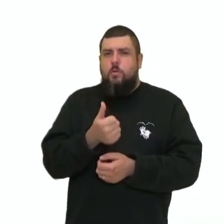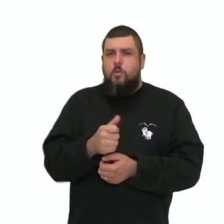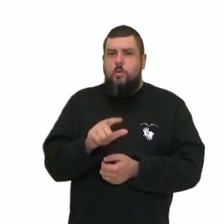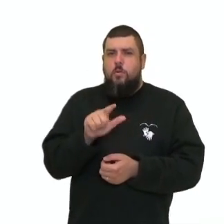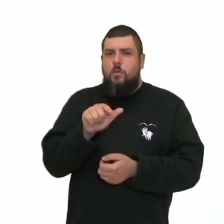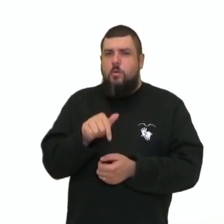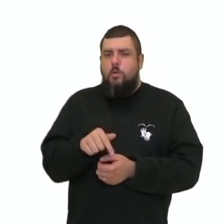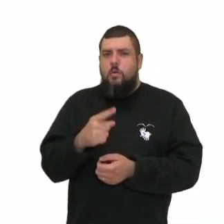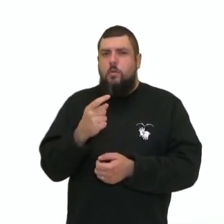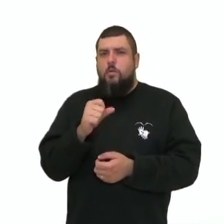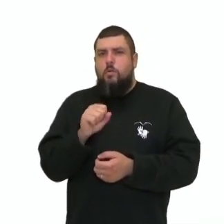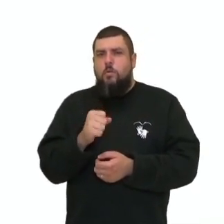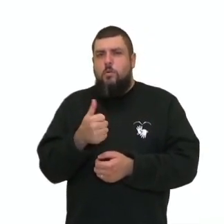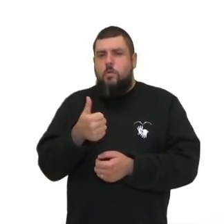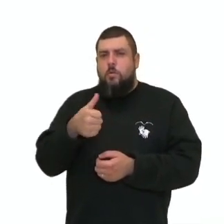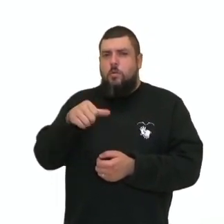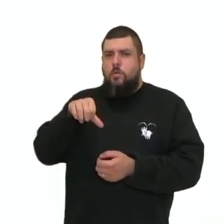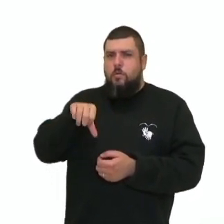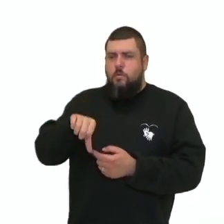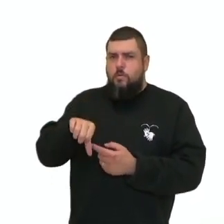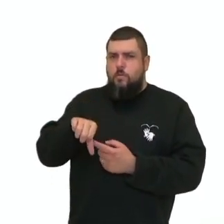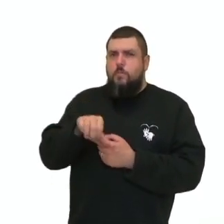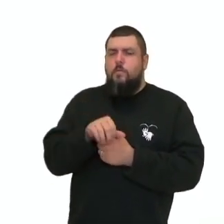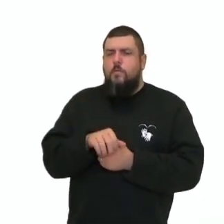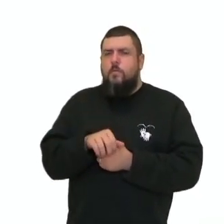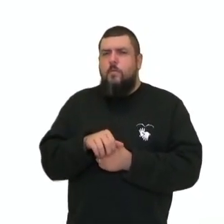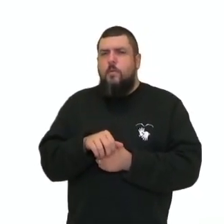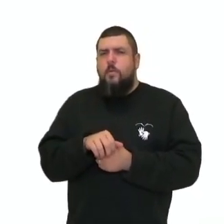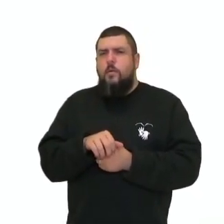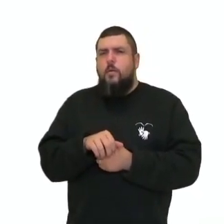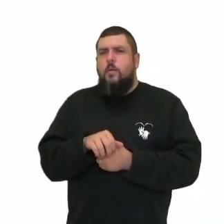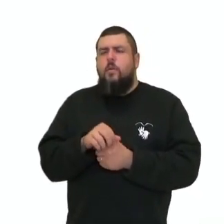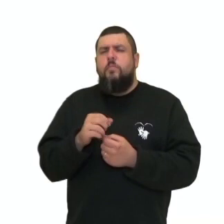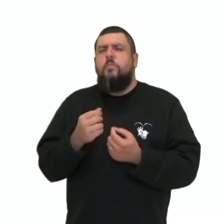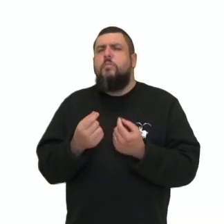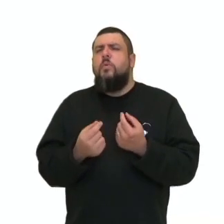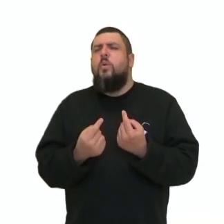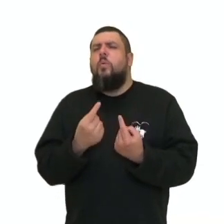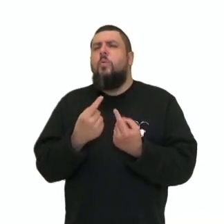17, 18, 19. Qual é a lei da formação?